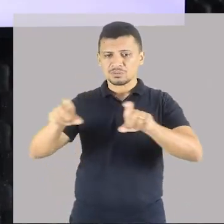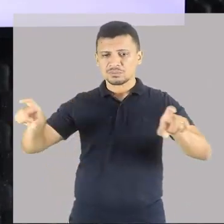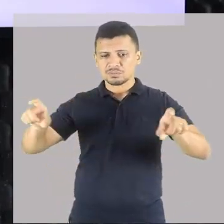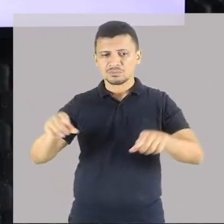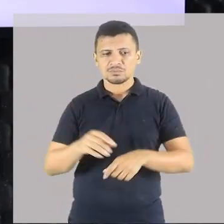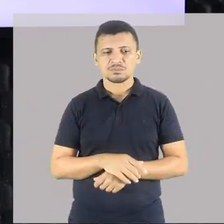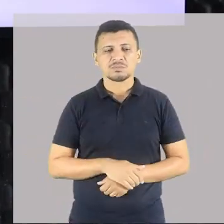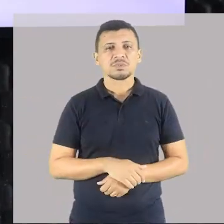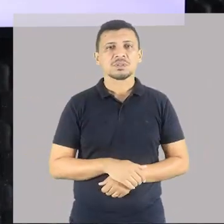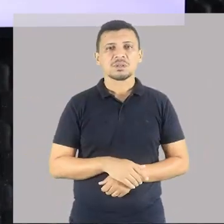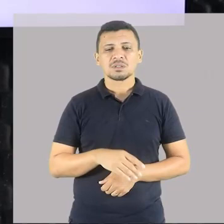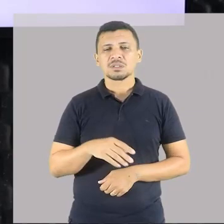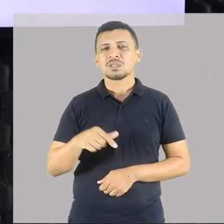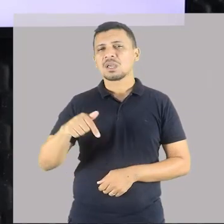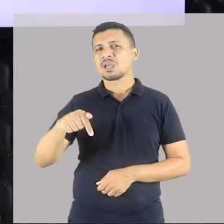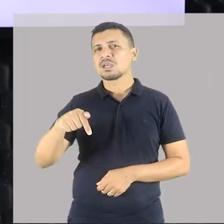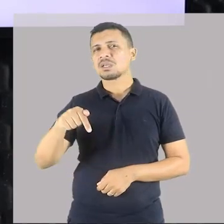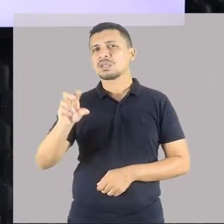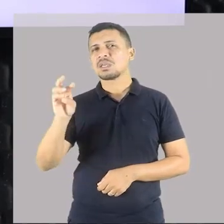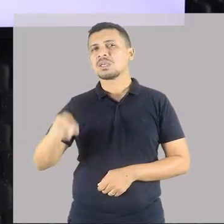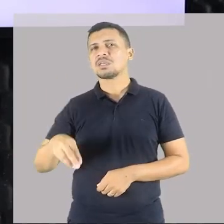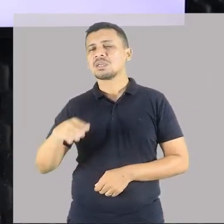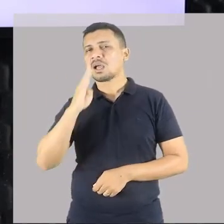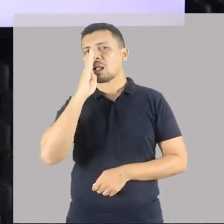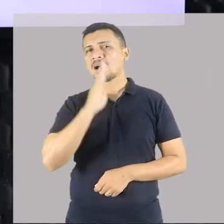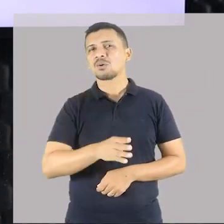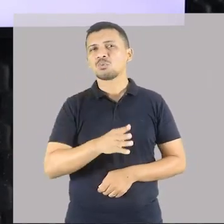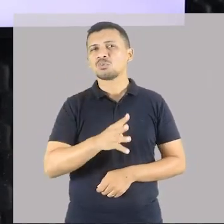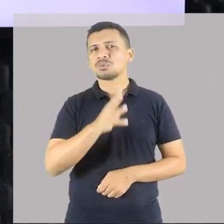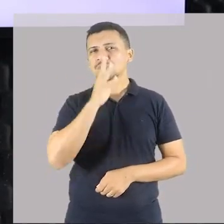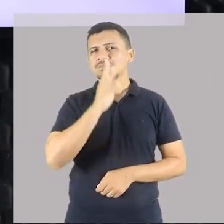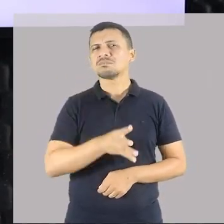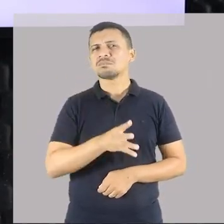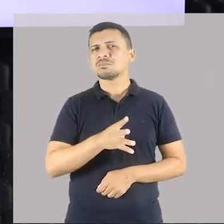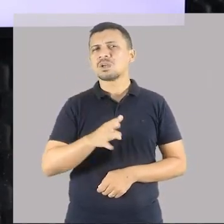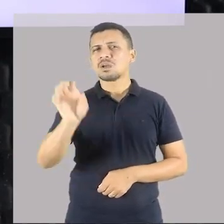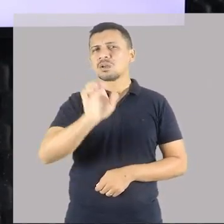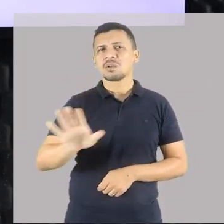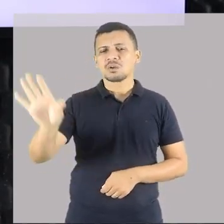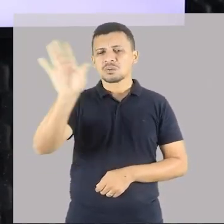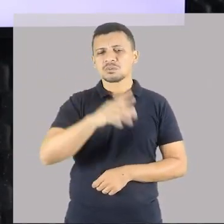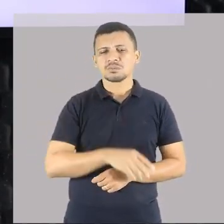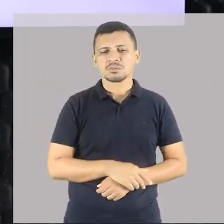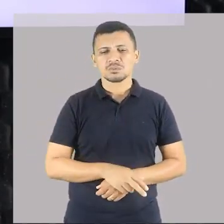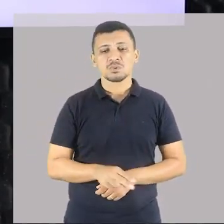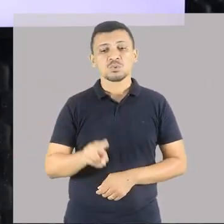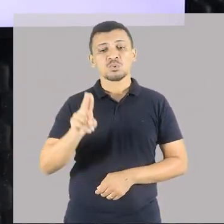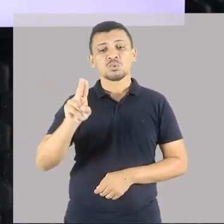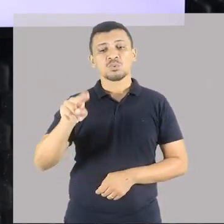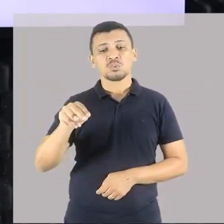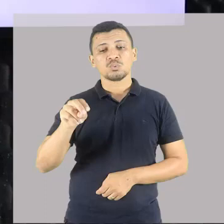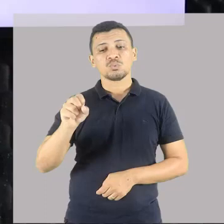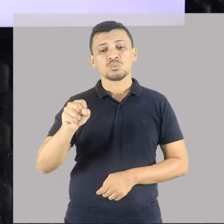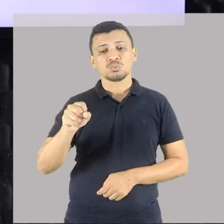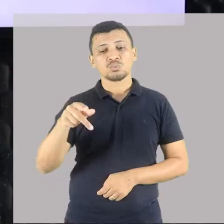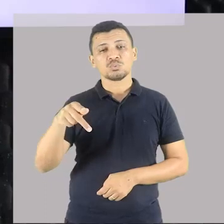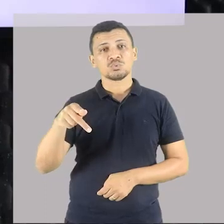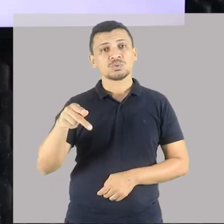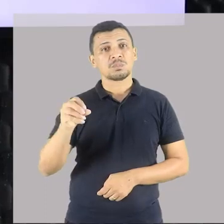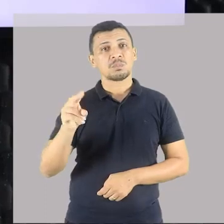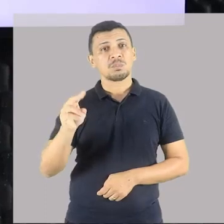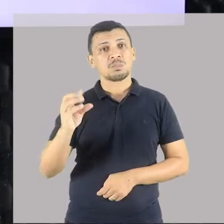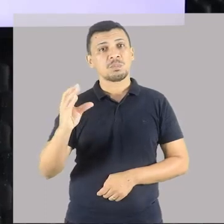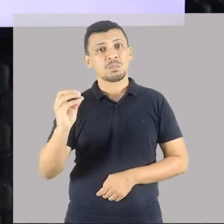Olha, quem é que acusam a intervenção europeia? Uns poucos de brasileirismos,